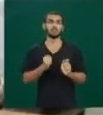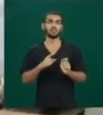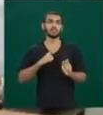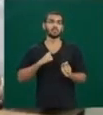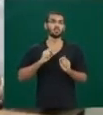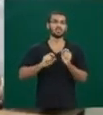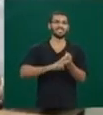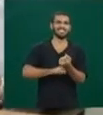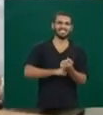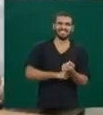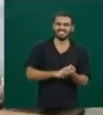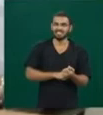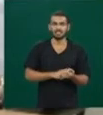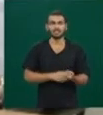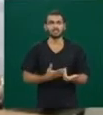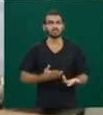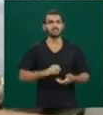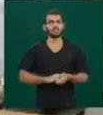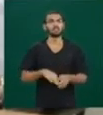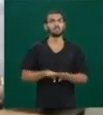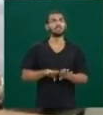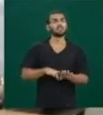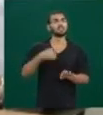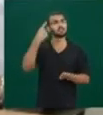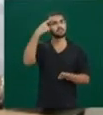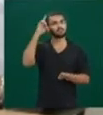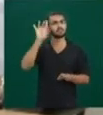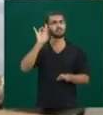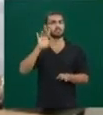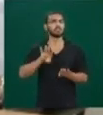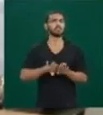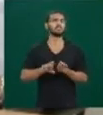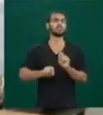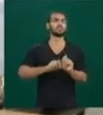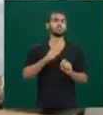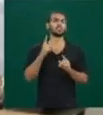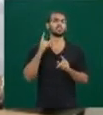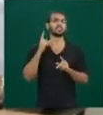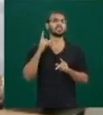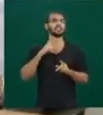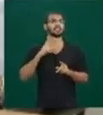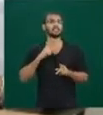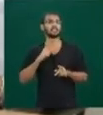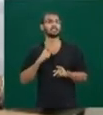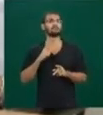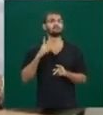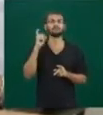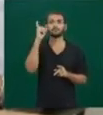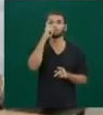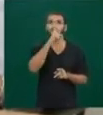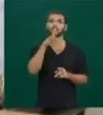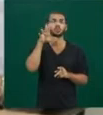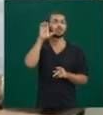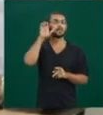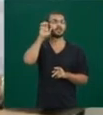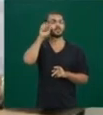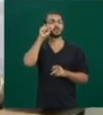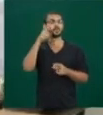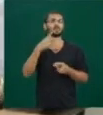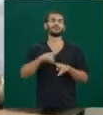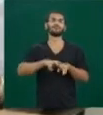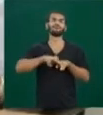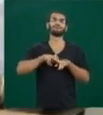uma irritabilidade maior, dor de cabeça, dificuldade com o sono. Então tudo isso pode advir